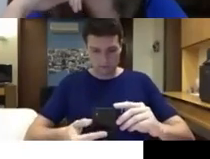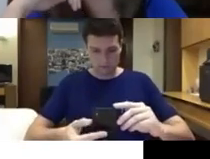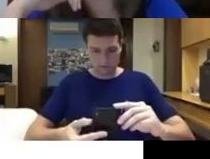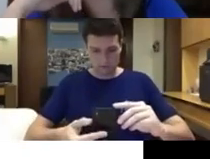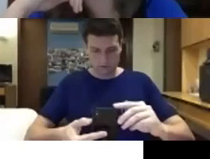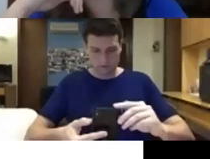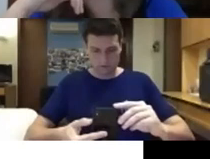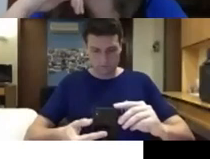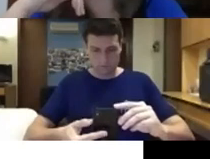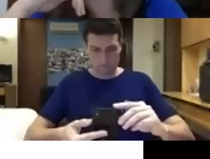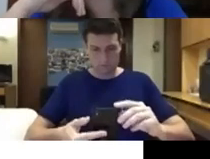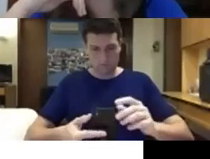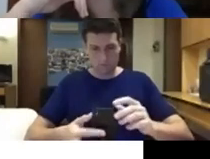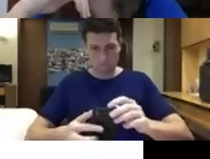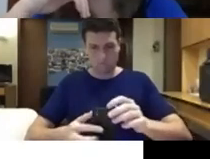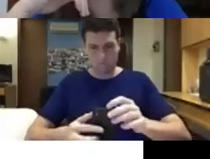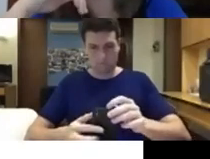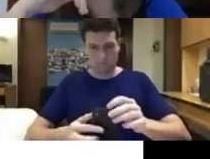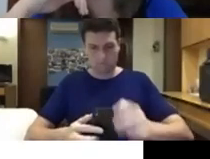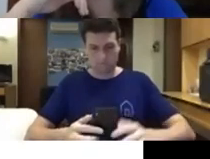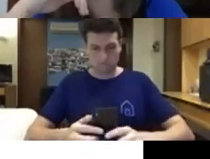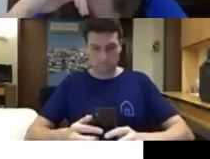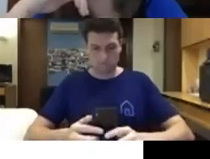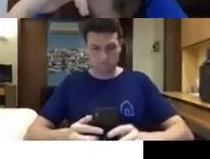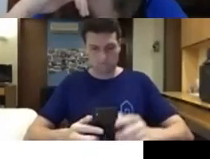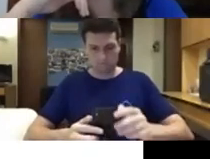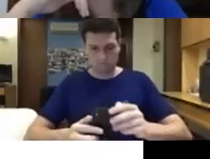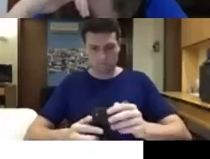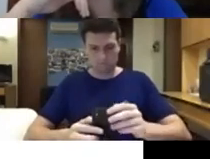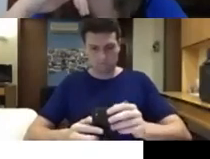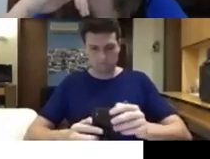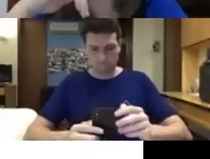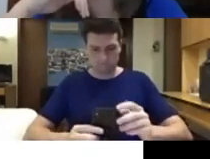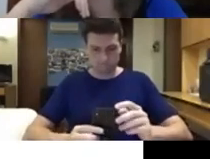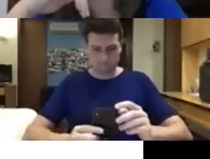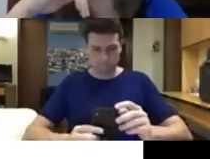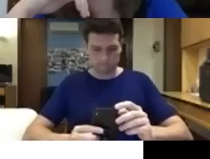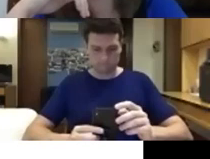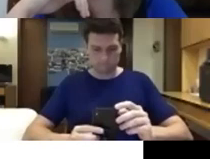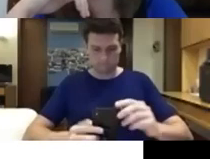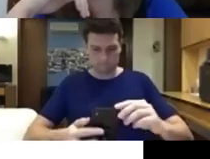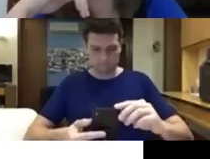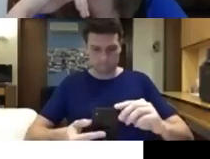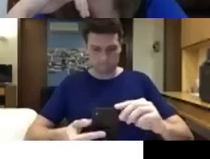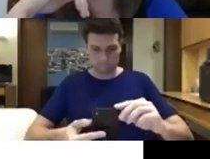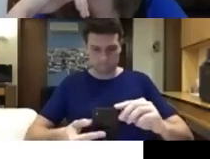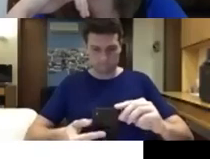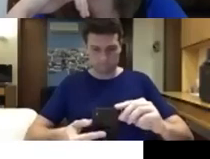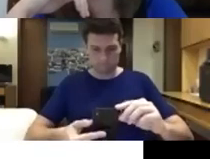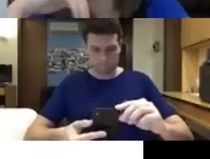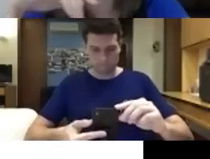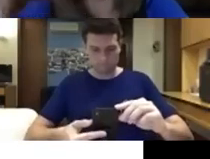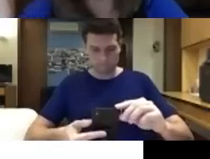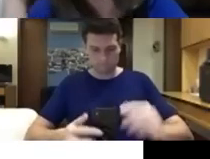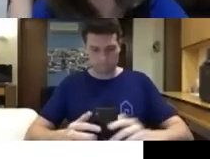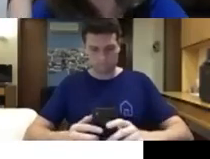O Adriano, aqui, o Adriano Damasio, de Santa Catarina, Vanessa. Cheguei, tá com frio, Bernardo. Bom, esse é problema